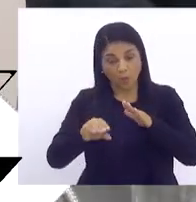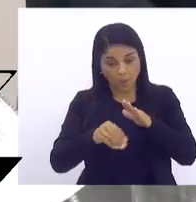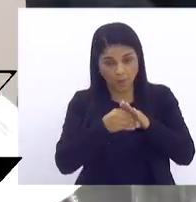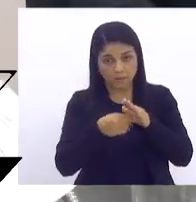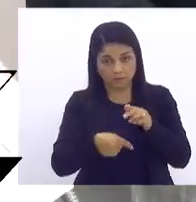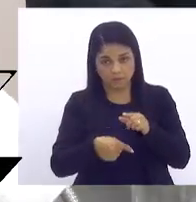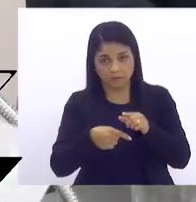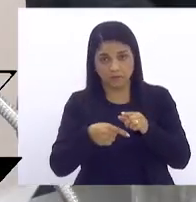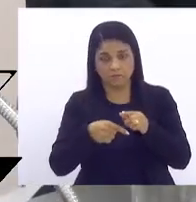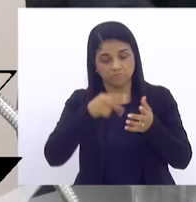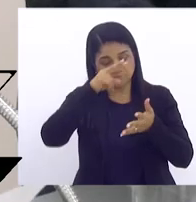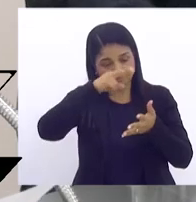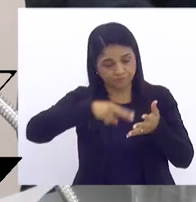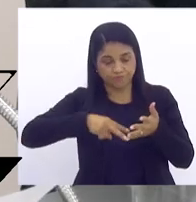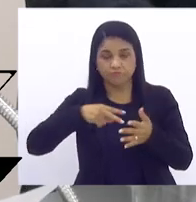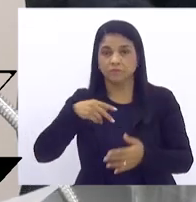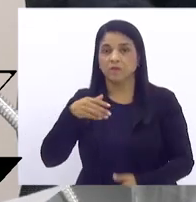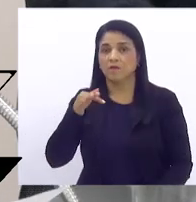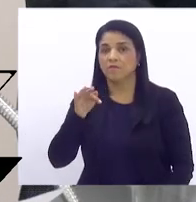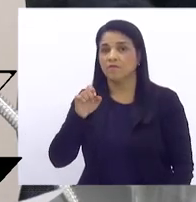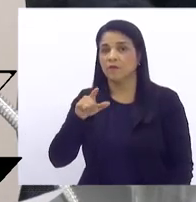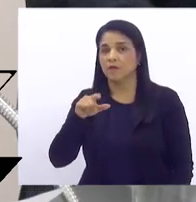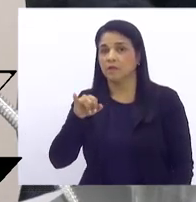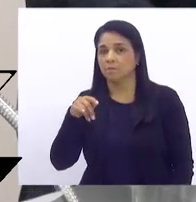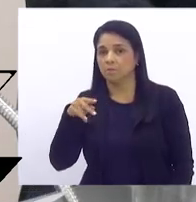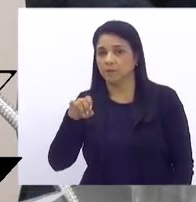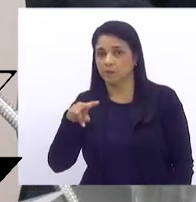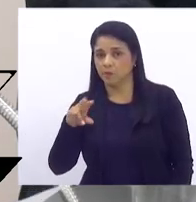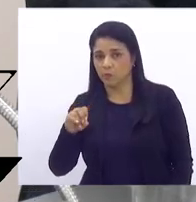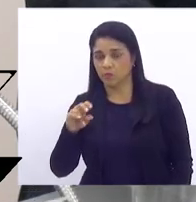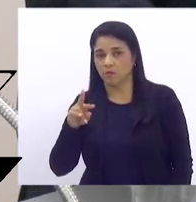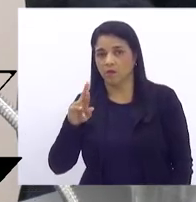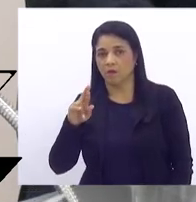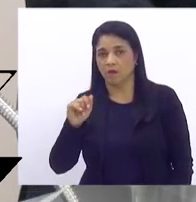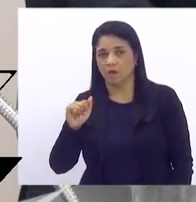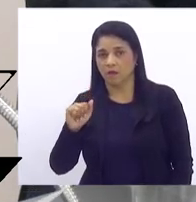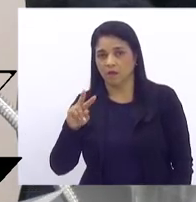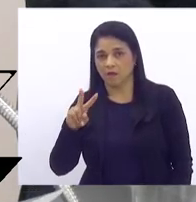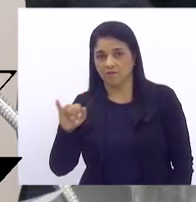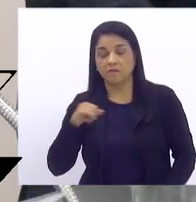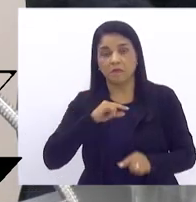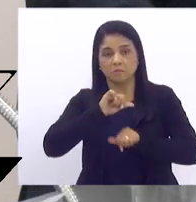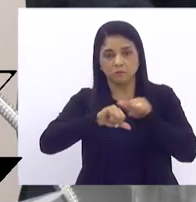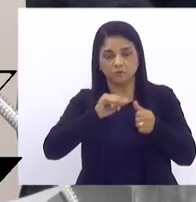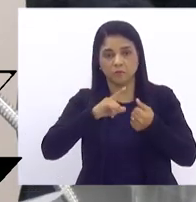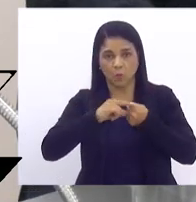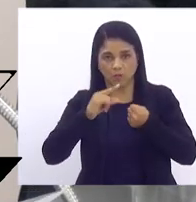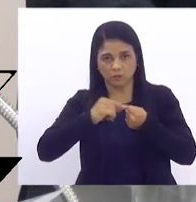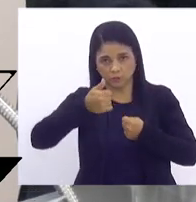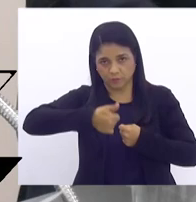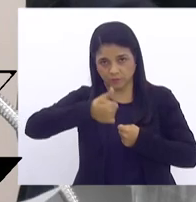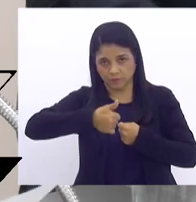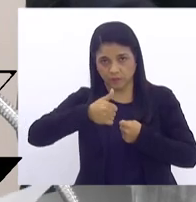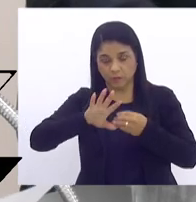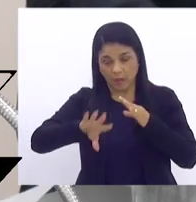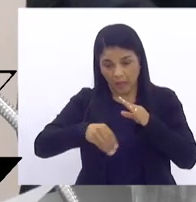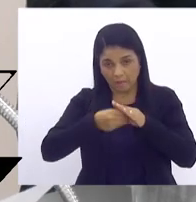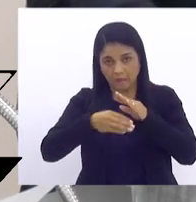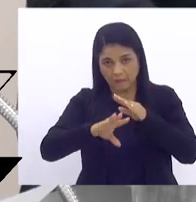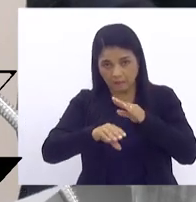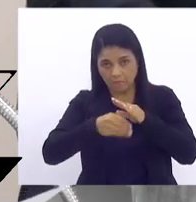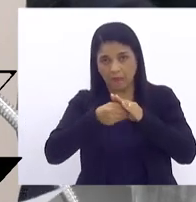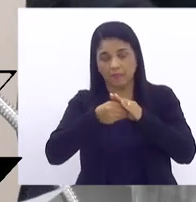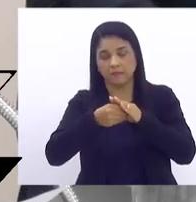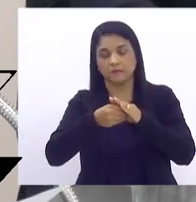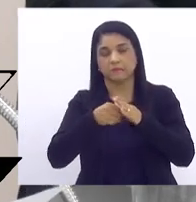na íntegra, do deputado Filipinho Raves. Ele modifica o artigo 1º. Essas aqui são as emendas que ele